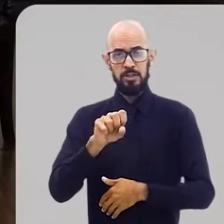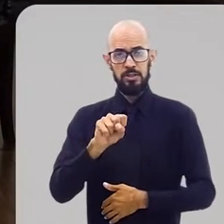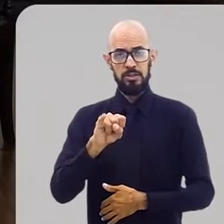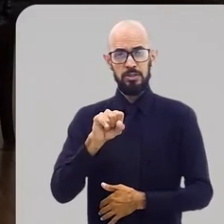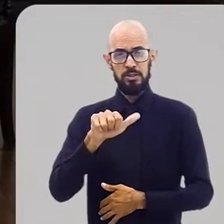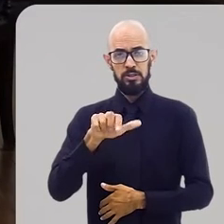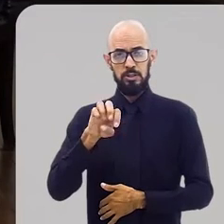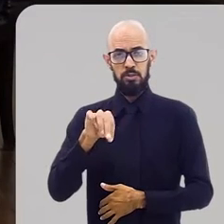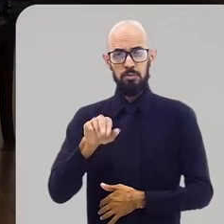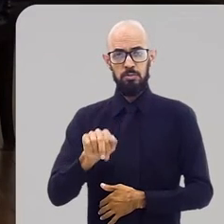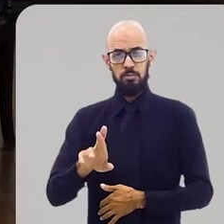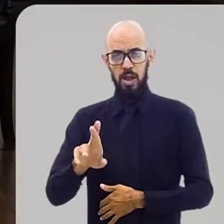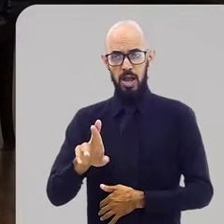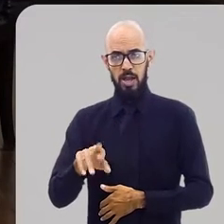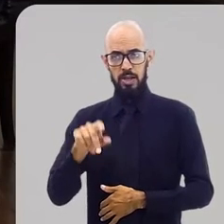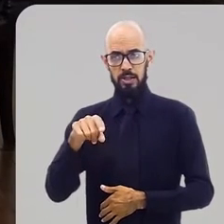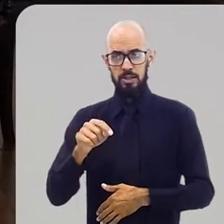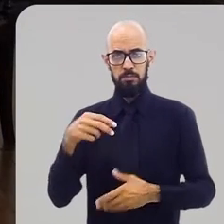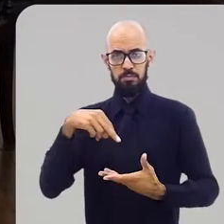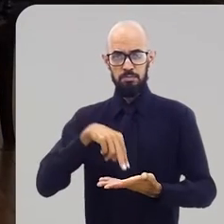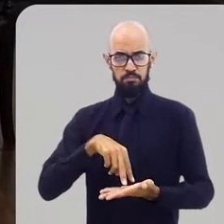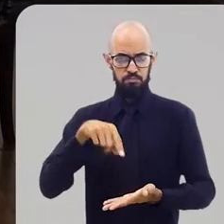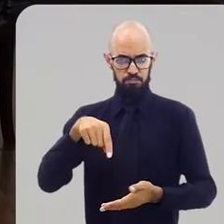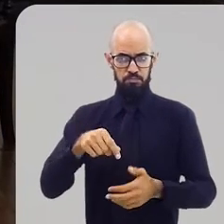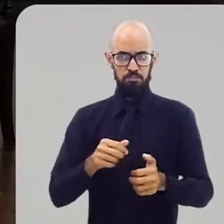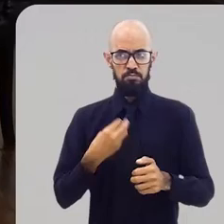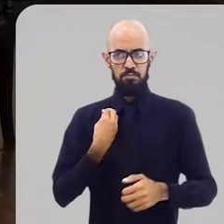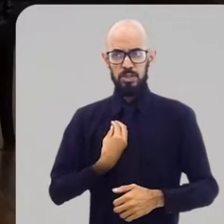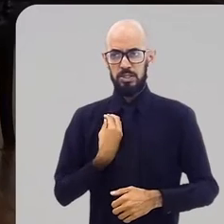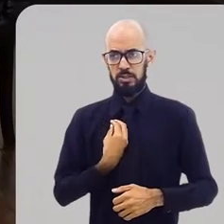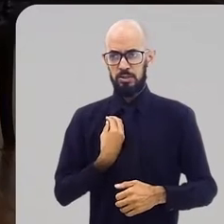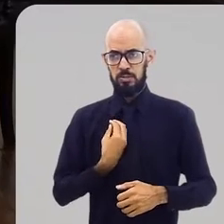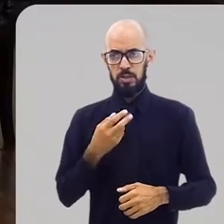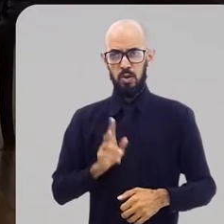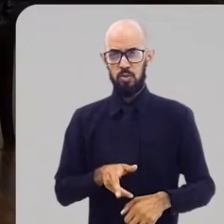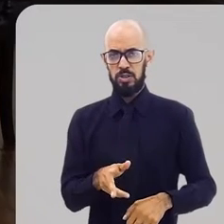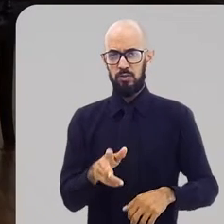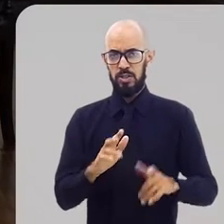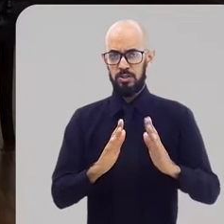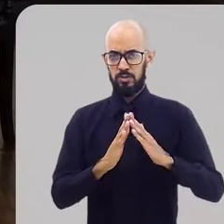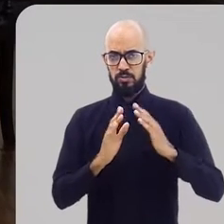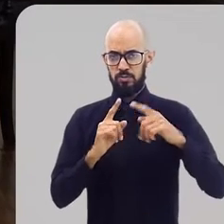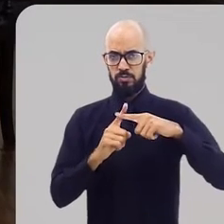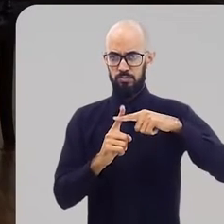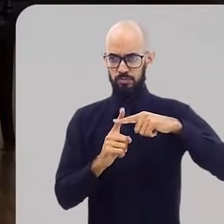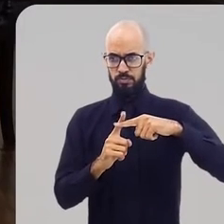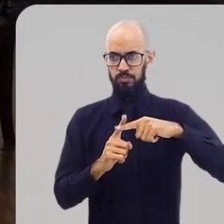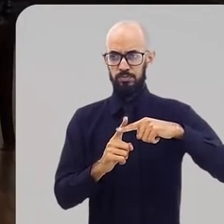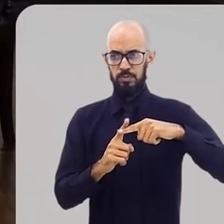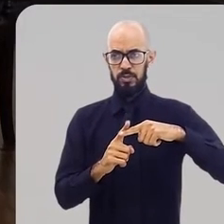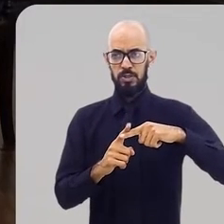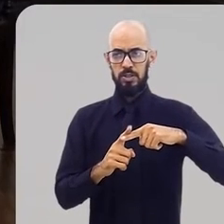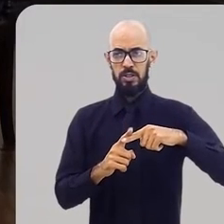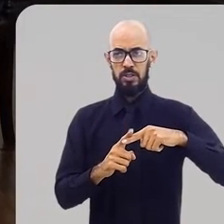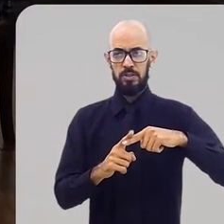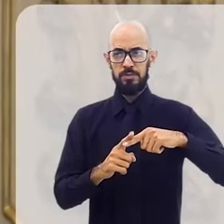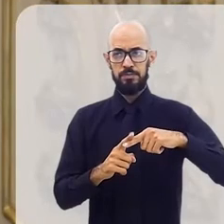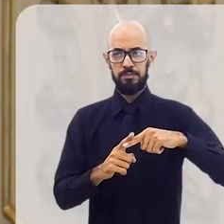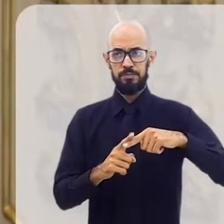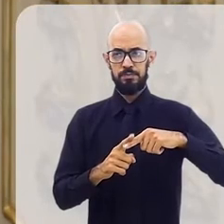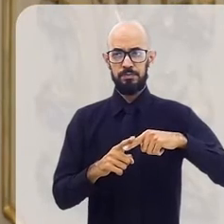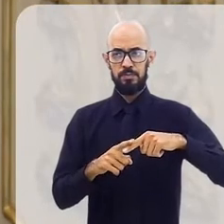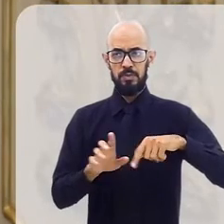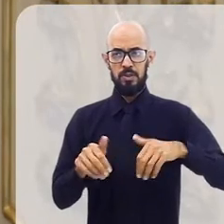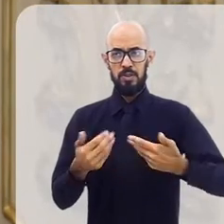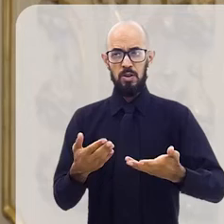Silmar que faz parte desta comissão de conservação do patrimônio ele é o atual pároco aqui dentro das É